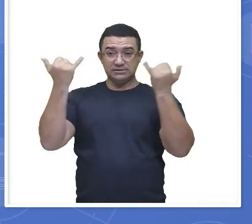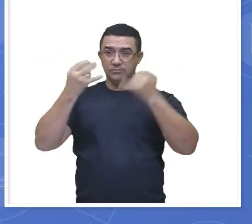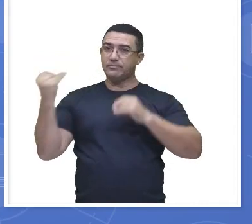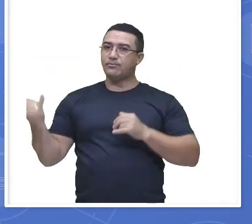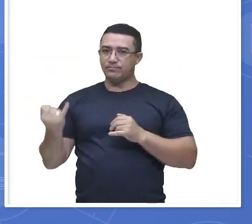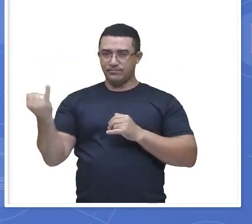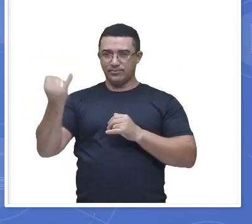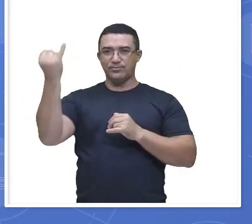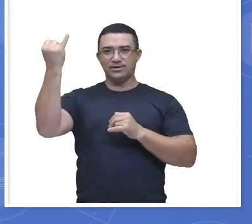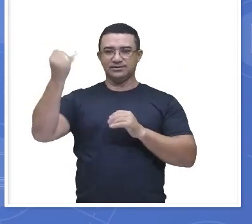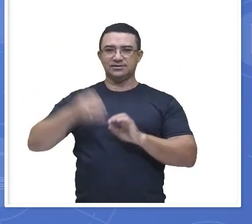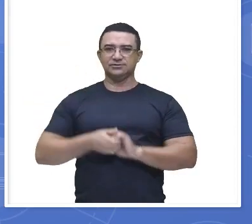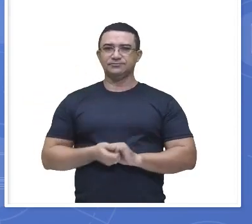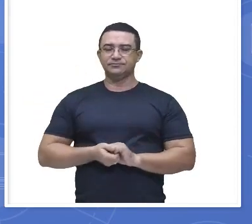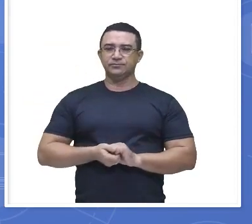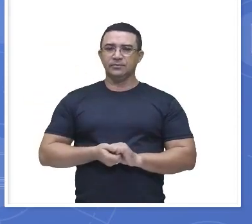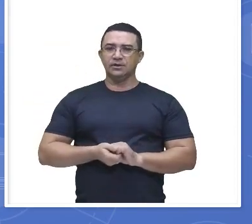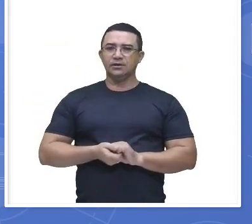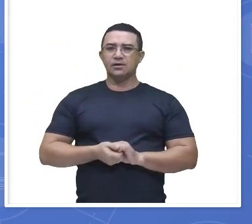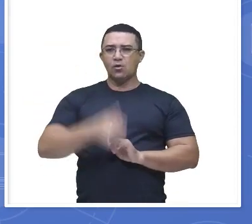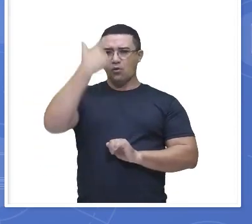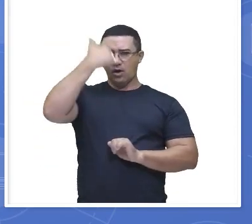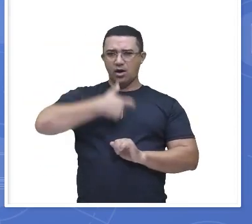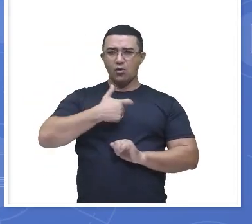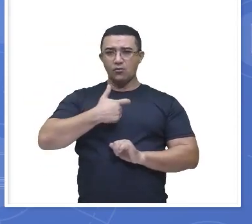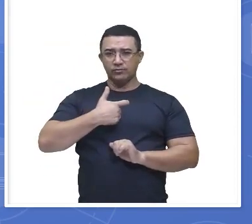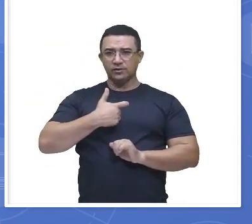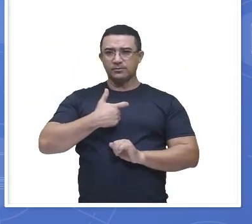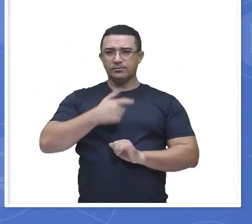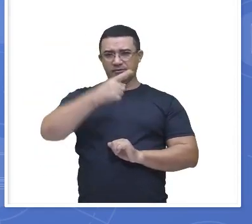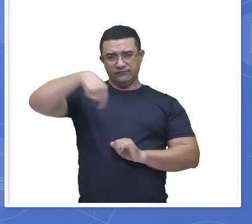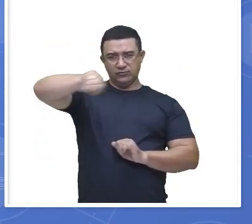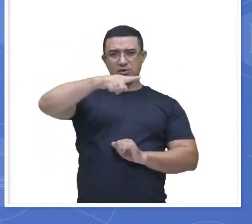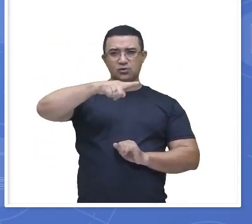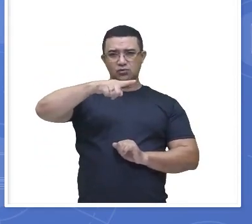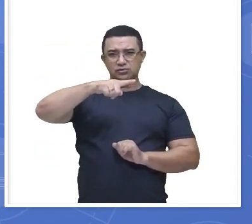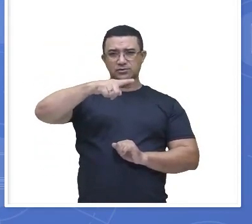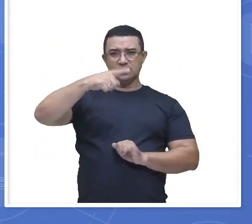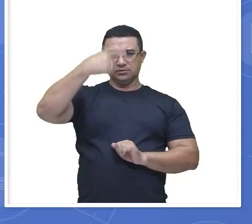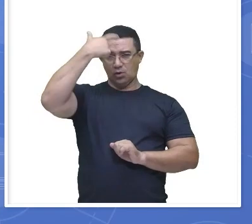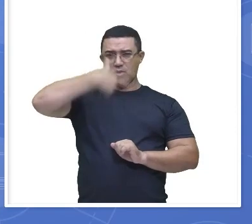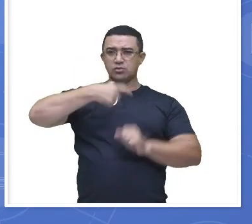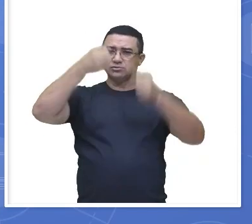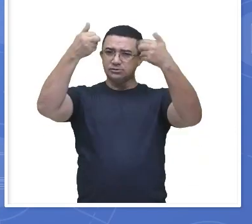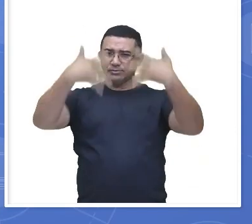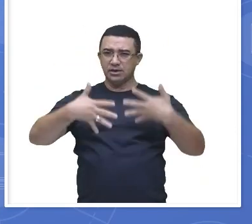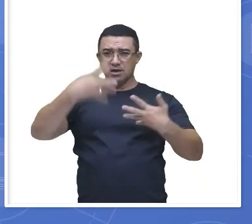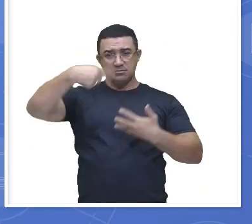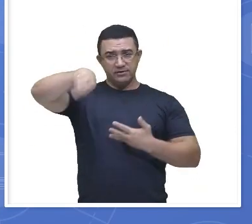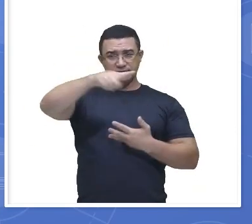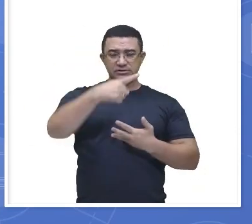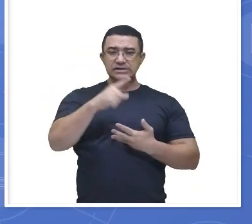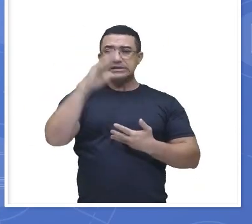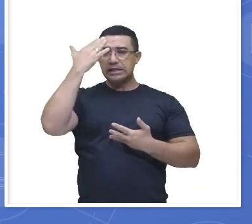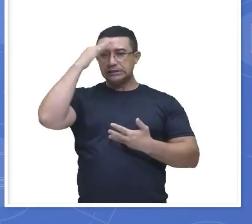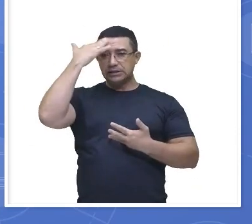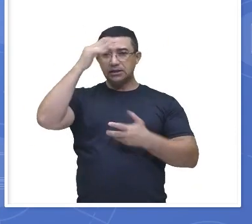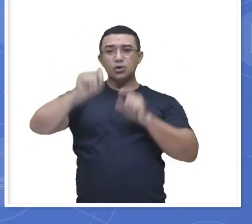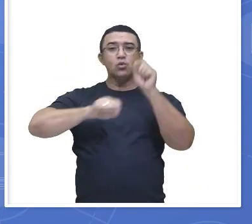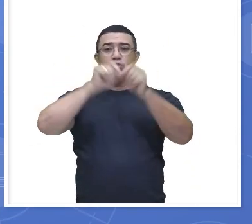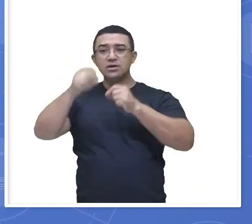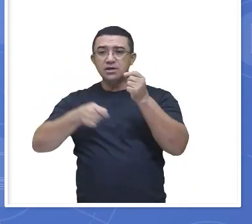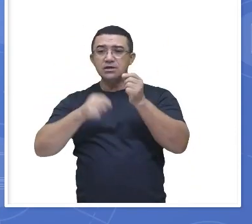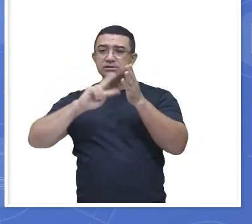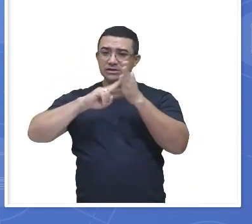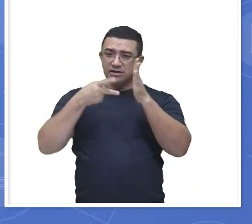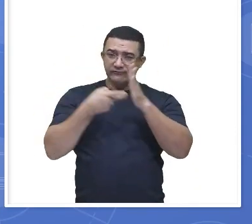vocês para que a gente possa entender que nessa aula a gente vai tratar do gênero textual de opinião, tá bom? Do texto de opinião